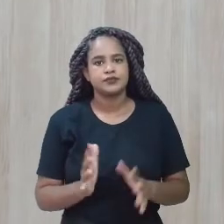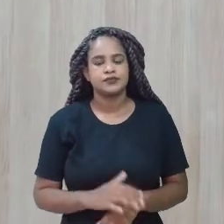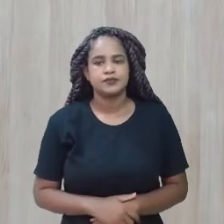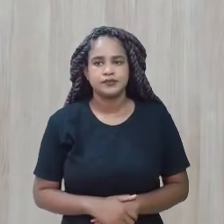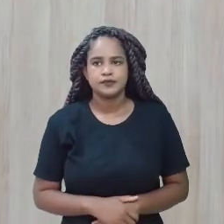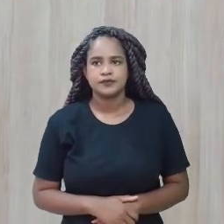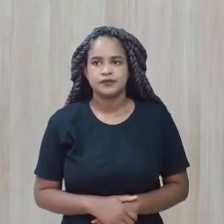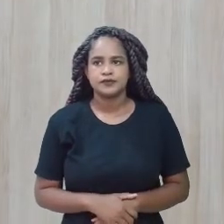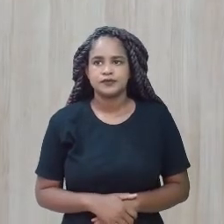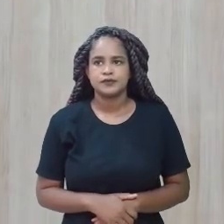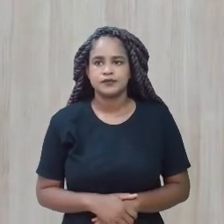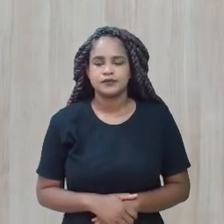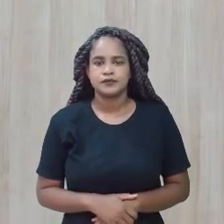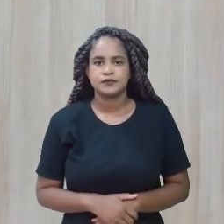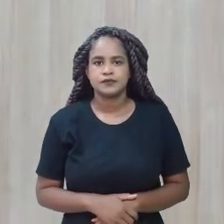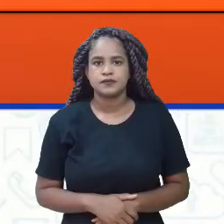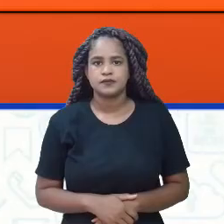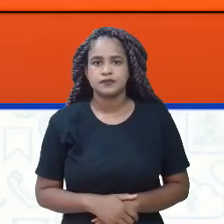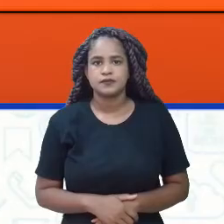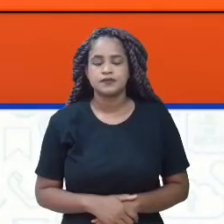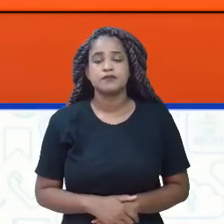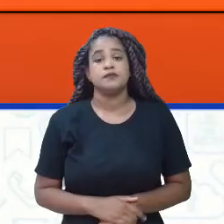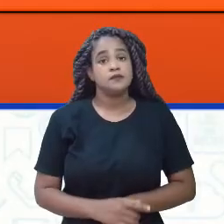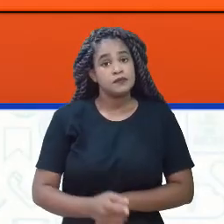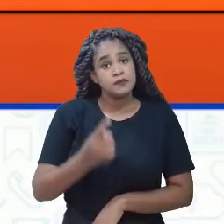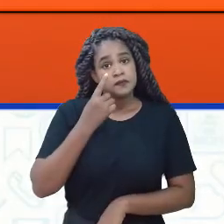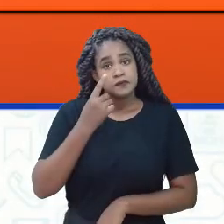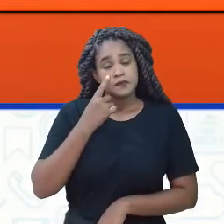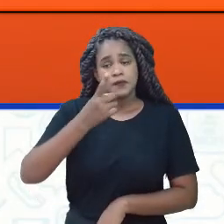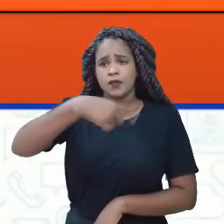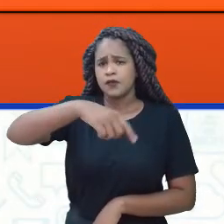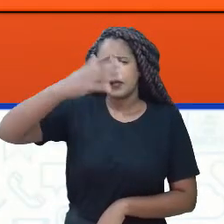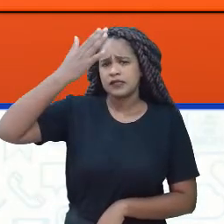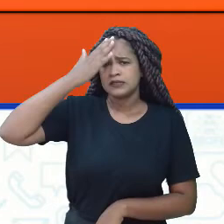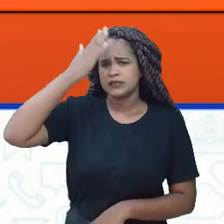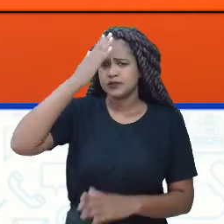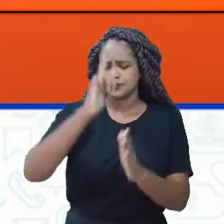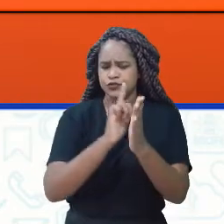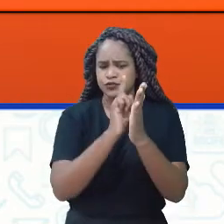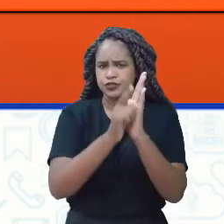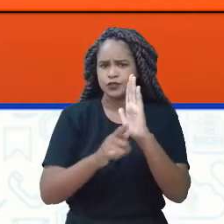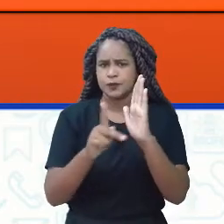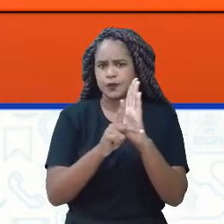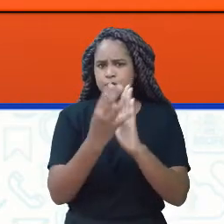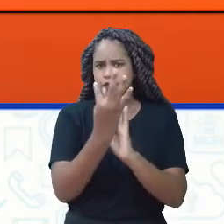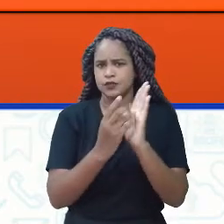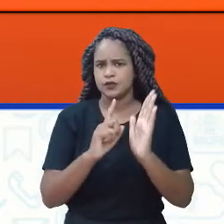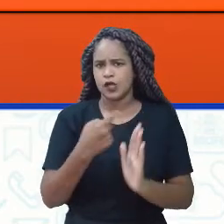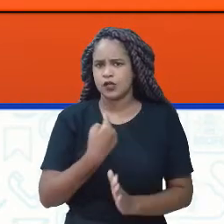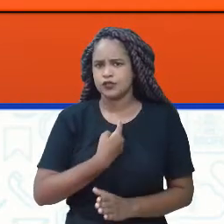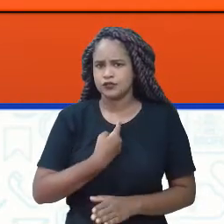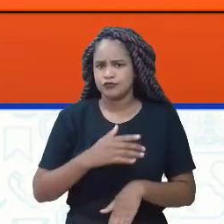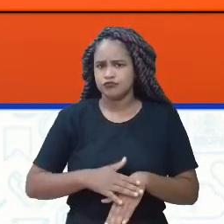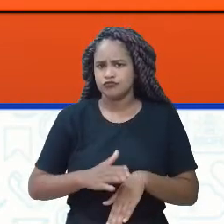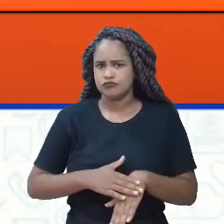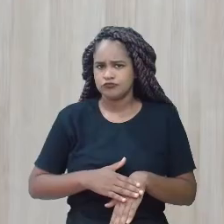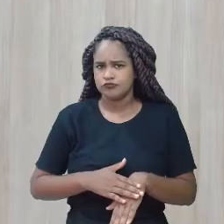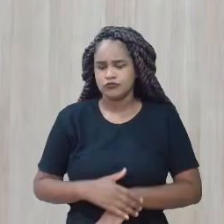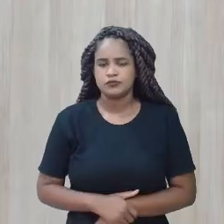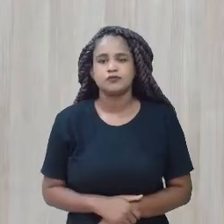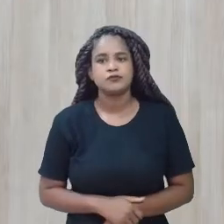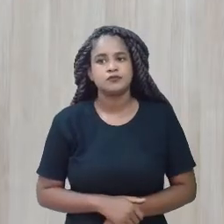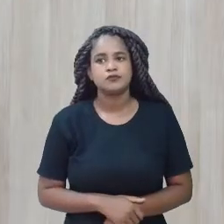pessoal? Então, vocês sabem quais os gêneros textuais que produzimos